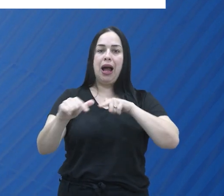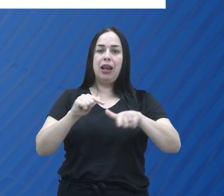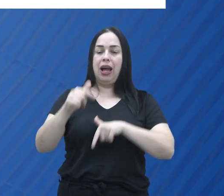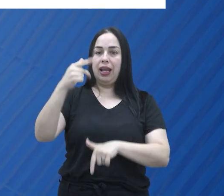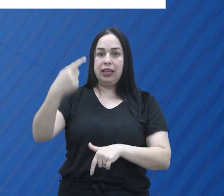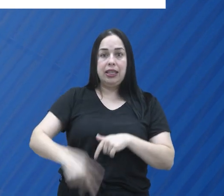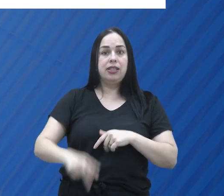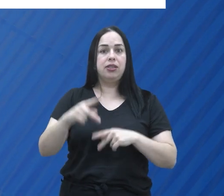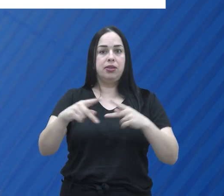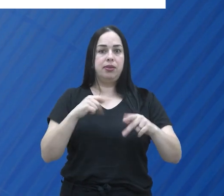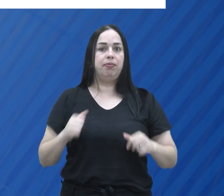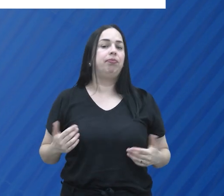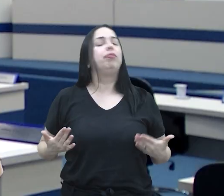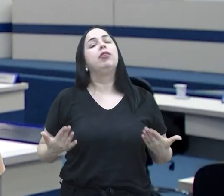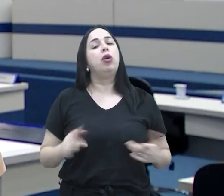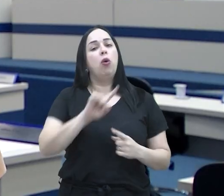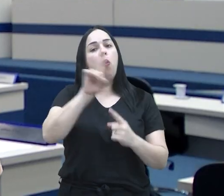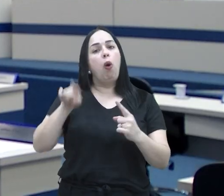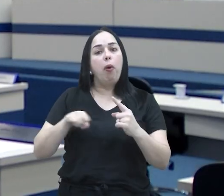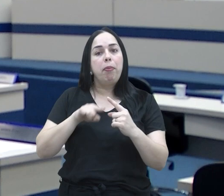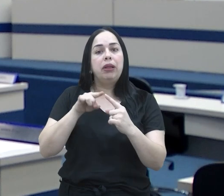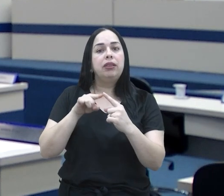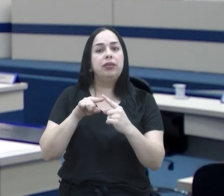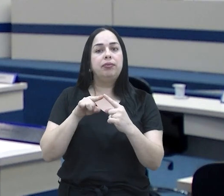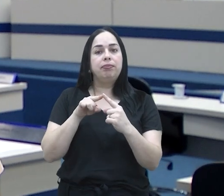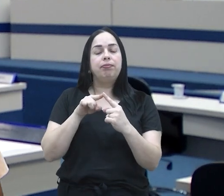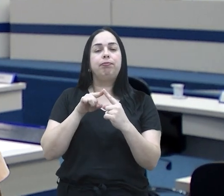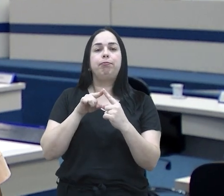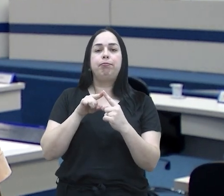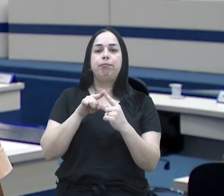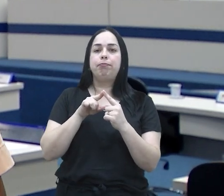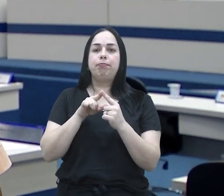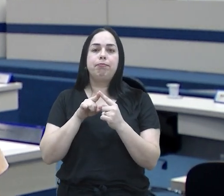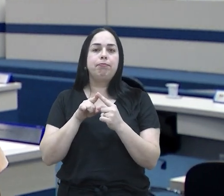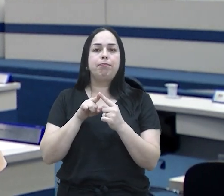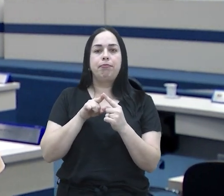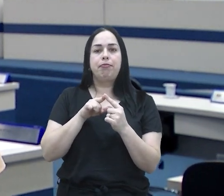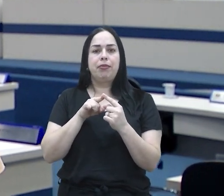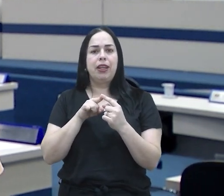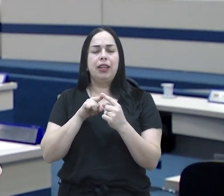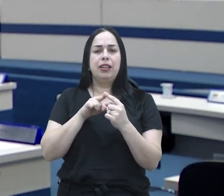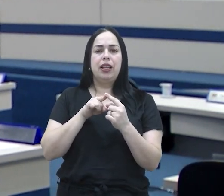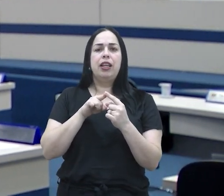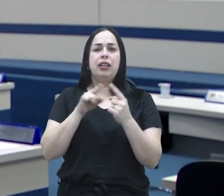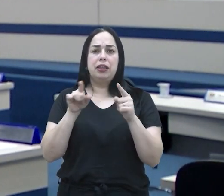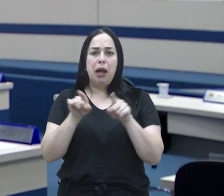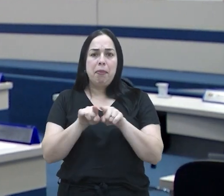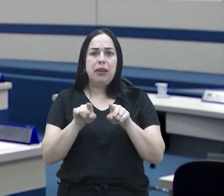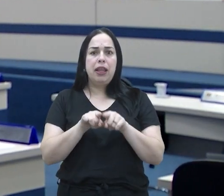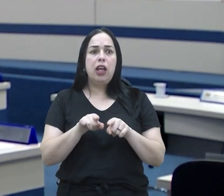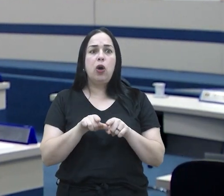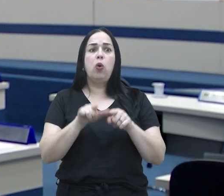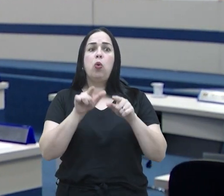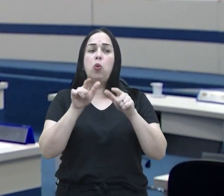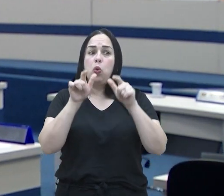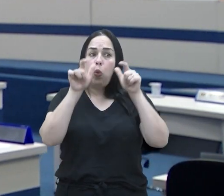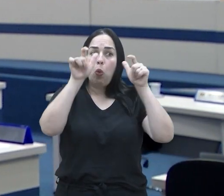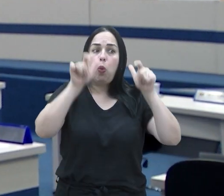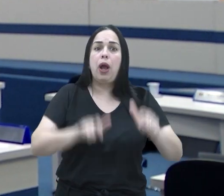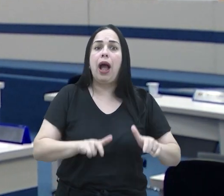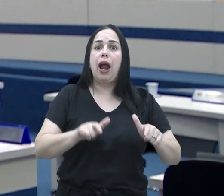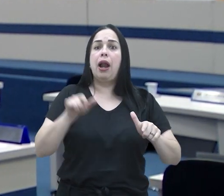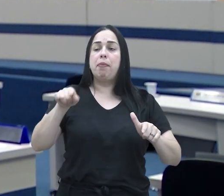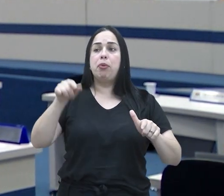espectro autista no município. E aí o objetivo, tendo esse local, né, para